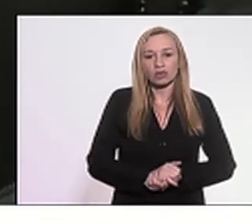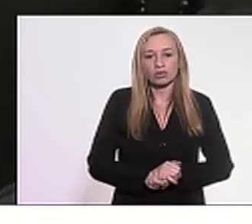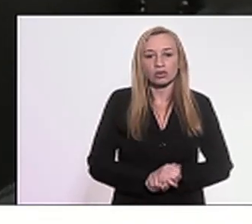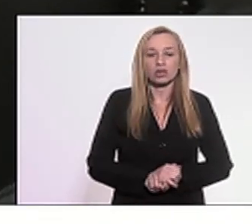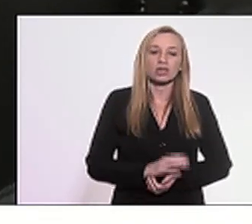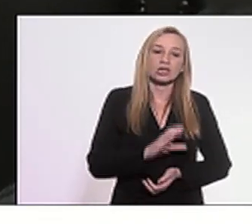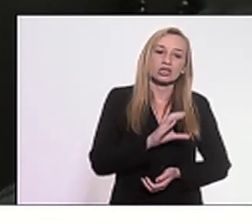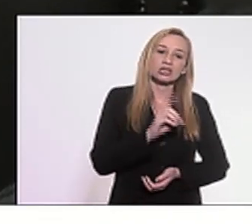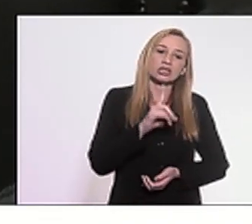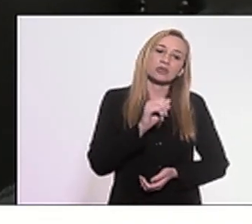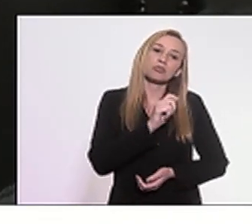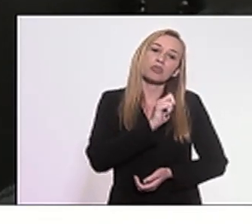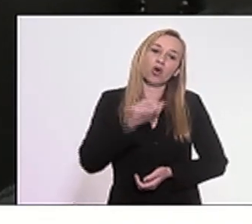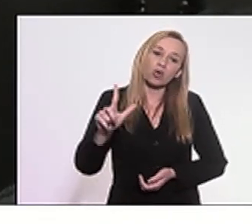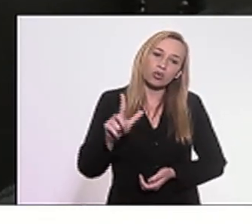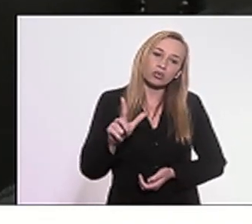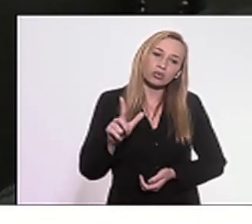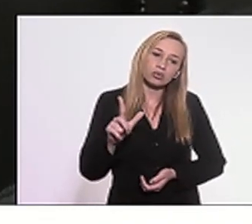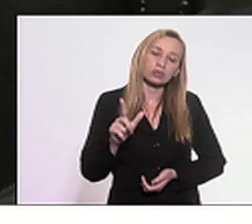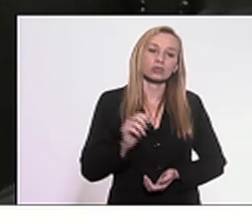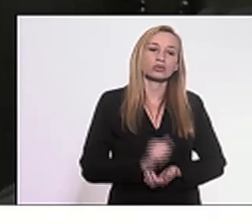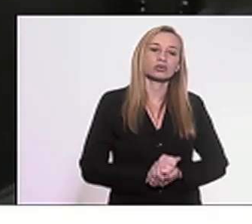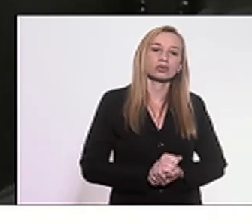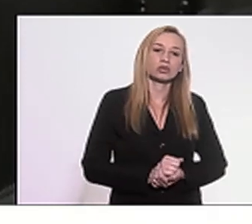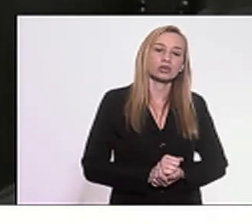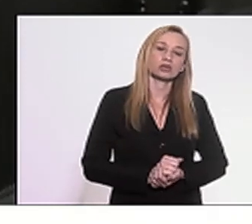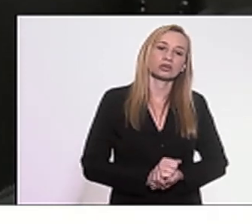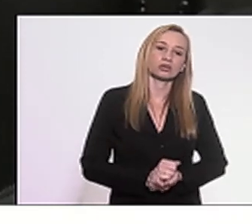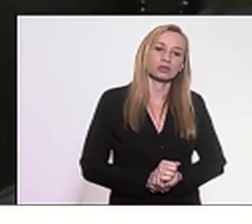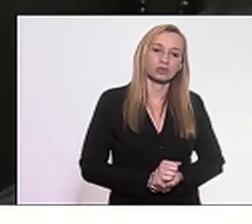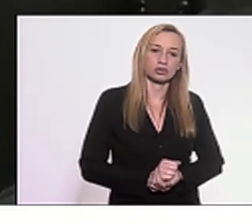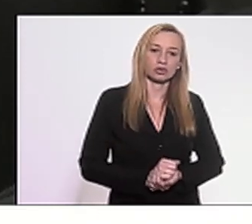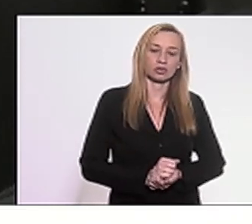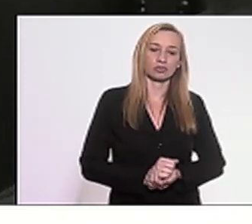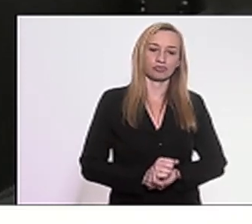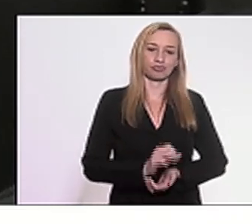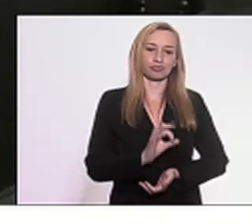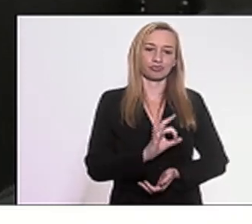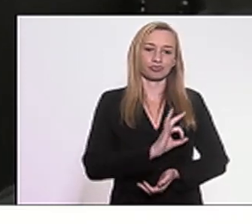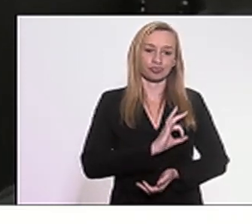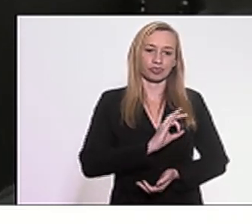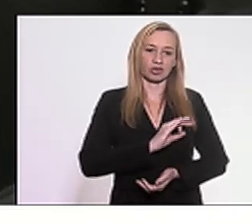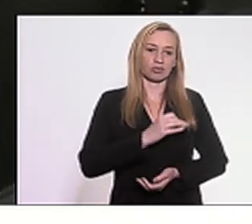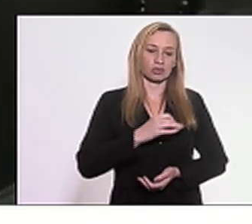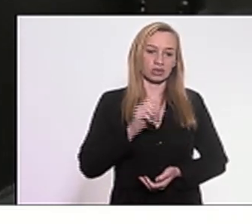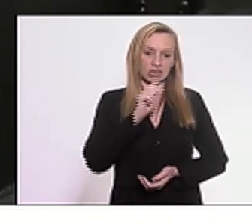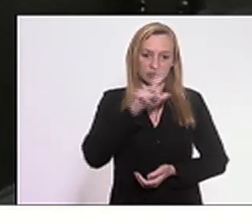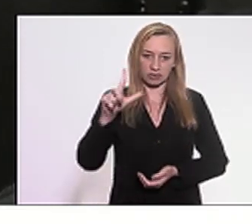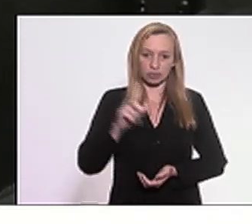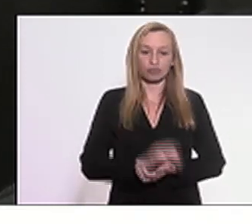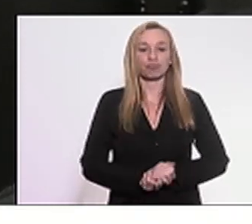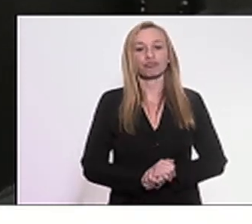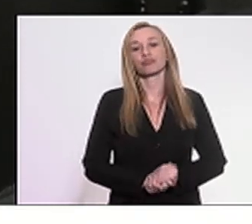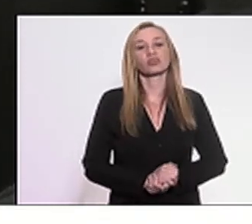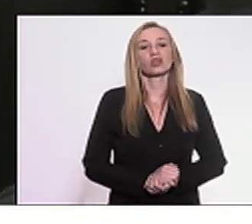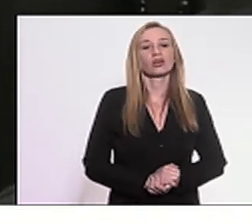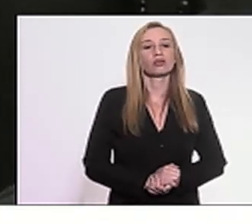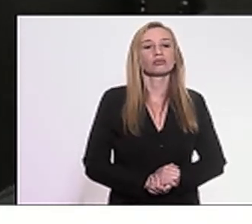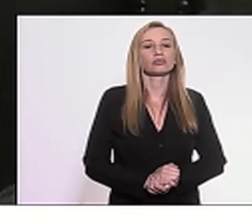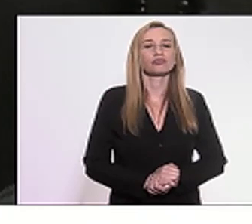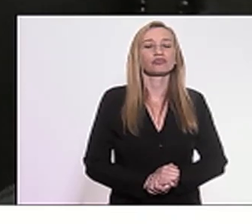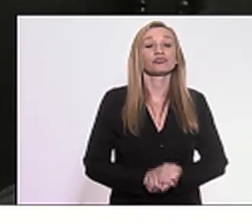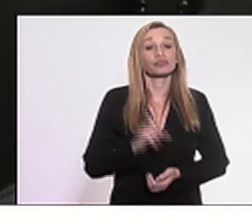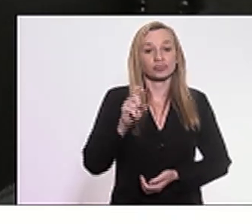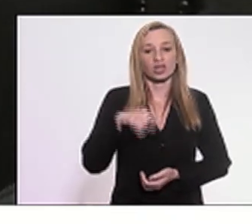Copol, né? Sindicato dos Policiais Civis e a Coligação dos Policiais Civis. Isso tem que ser, e é de